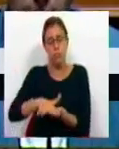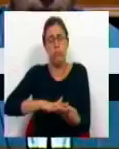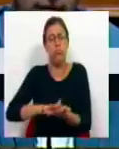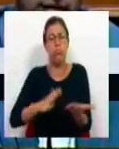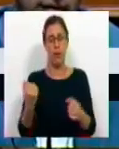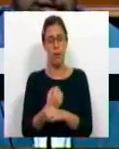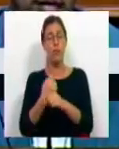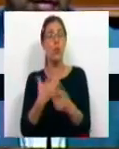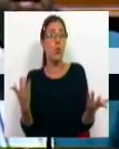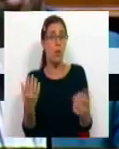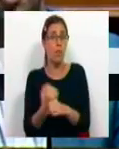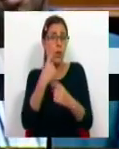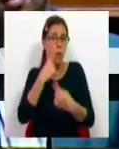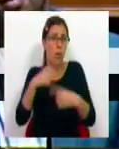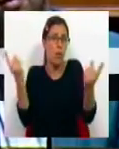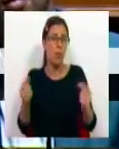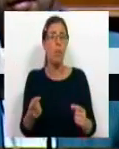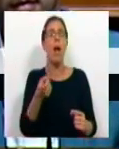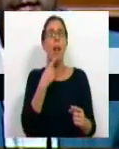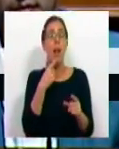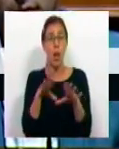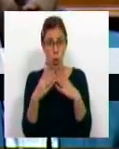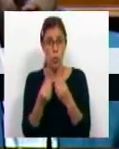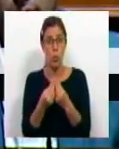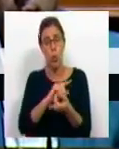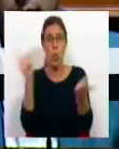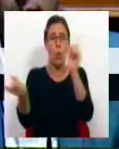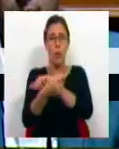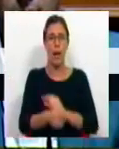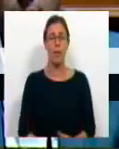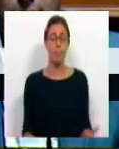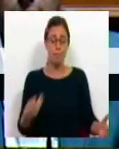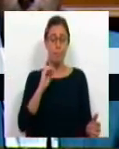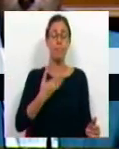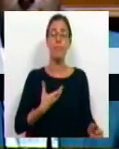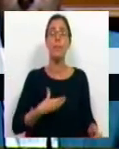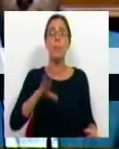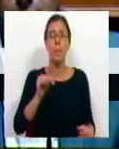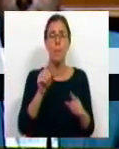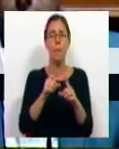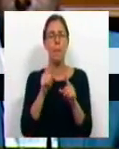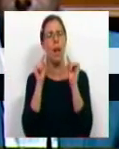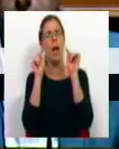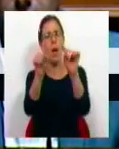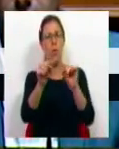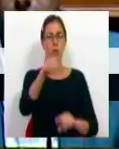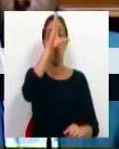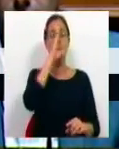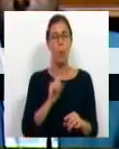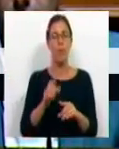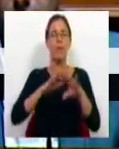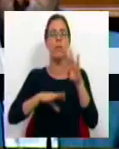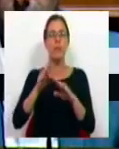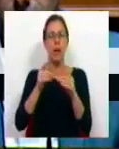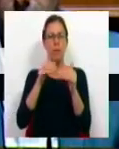básico dos funcionários da função pública. Dizem tudo e o seu contrário. PSD e CDS acusam o Governo de